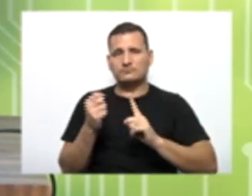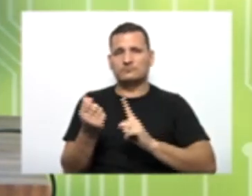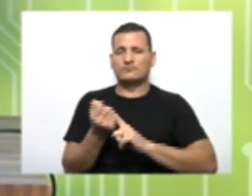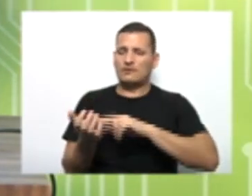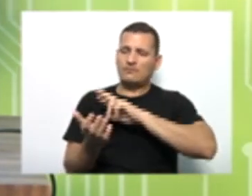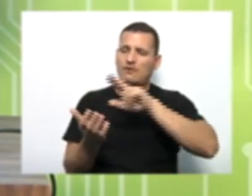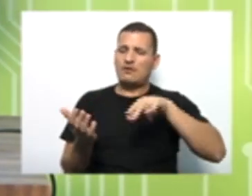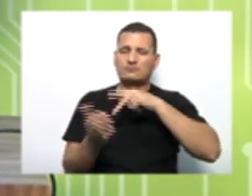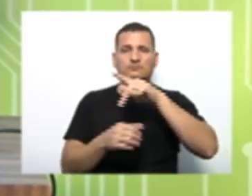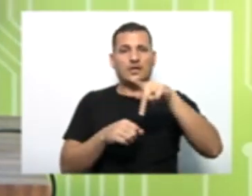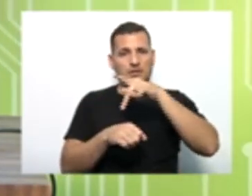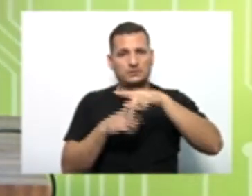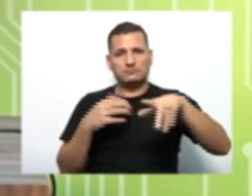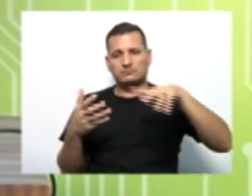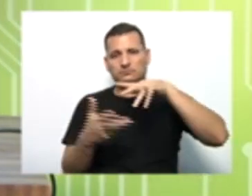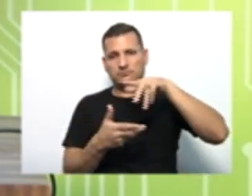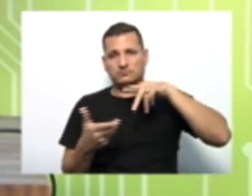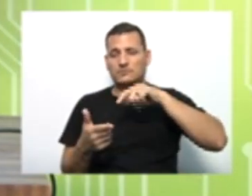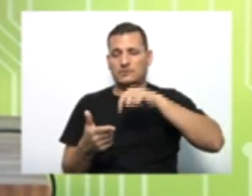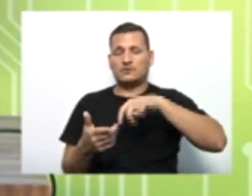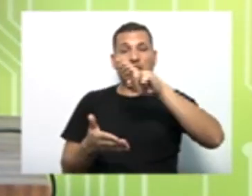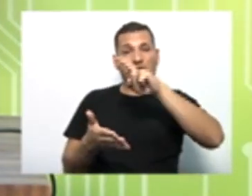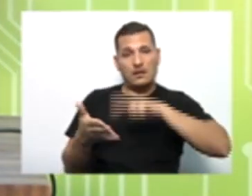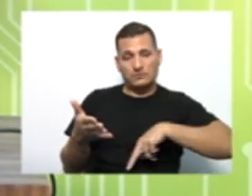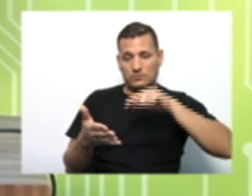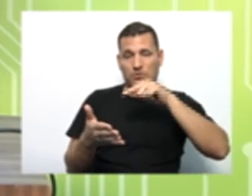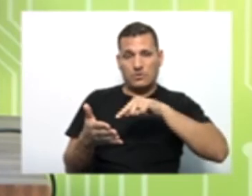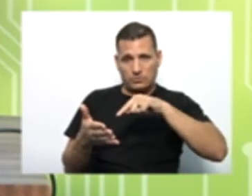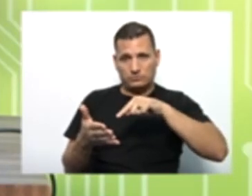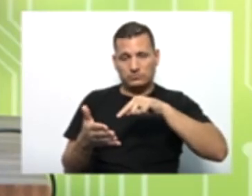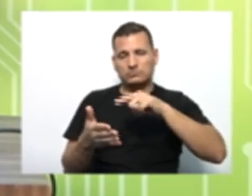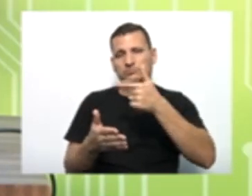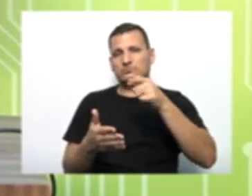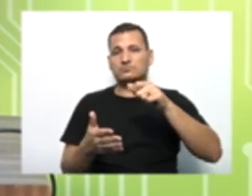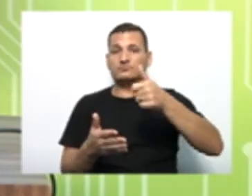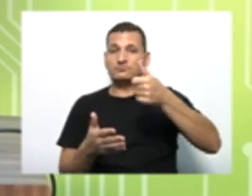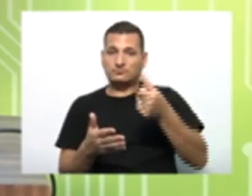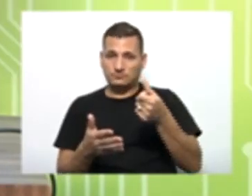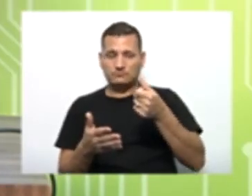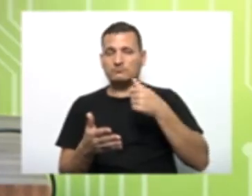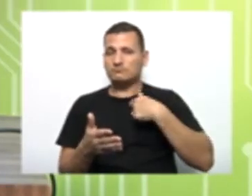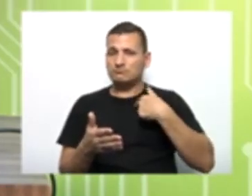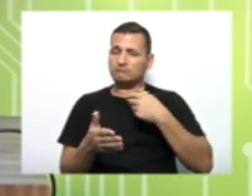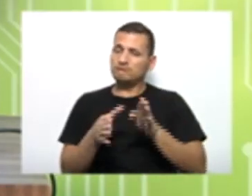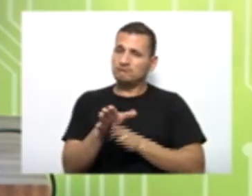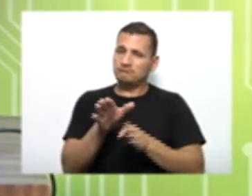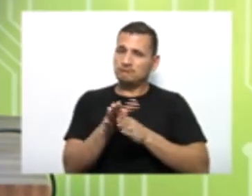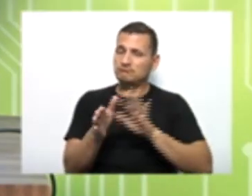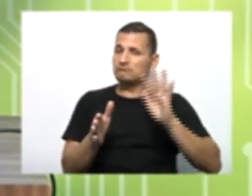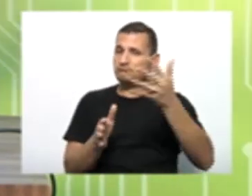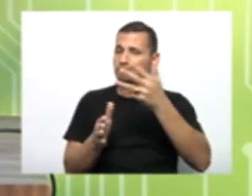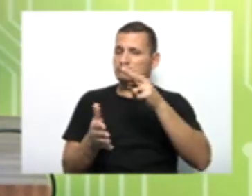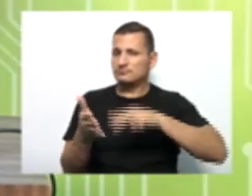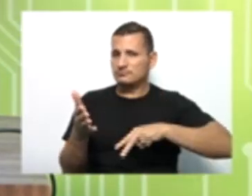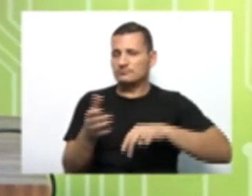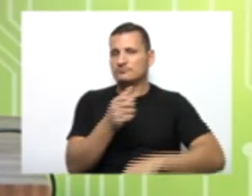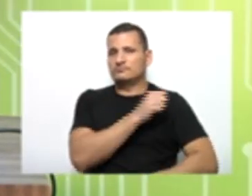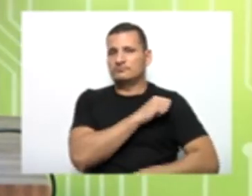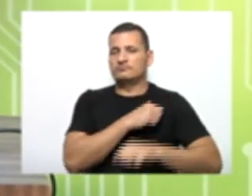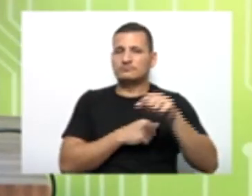sobretudo pelas falhas em políticas de demarcação de terras e, 6º, as várias formas de violência contra